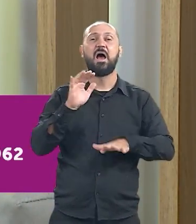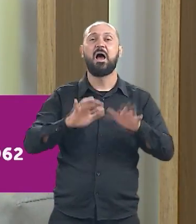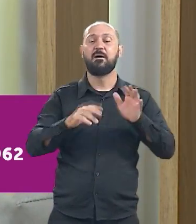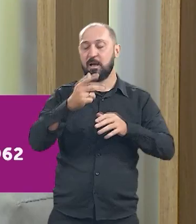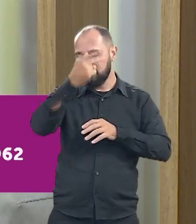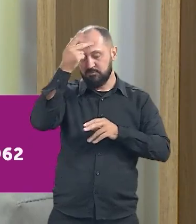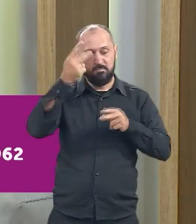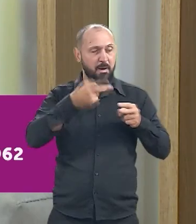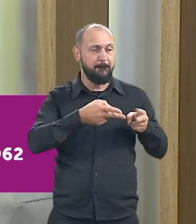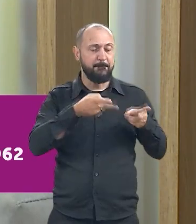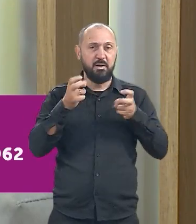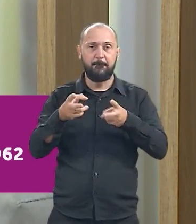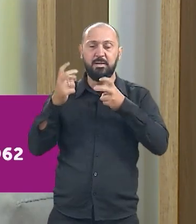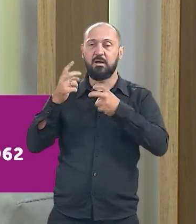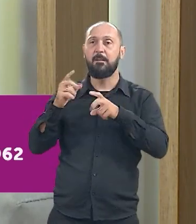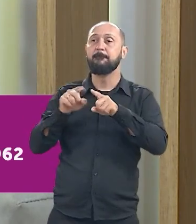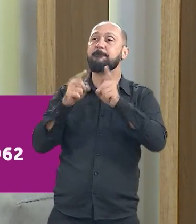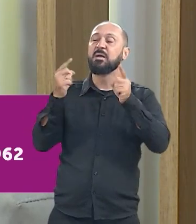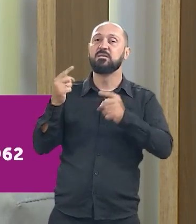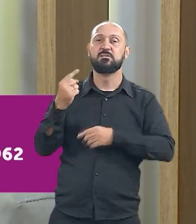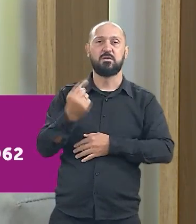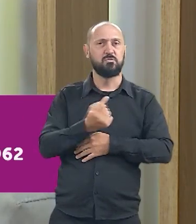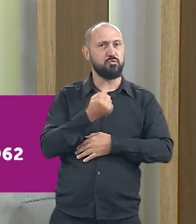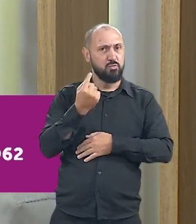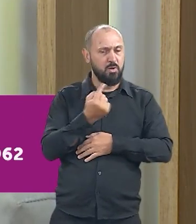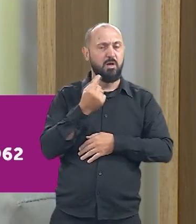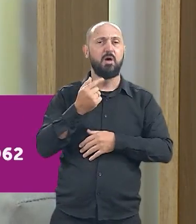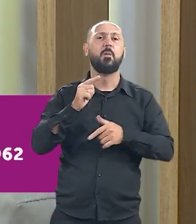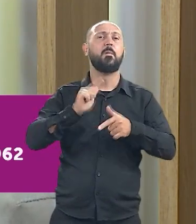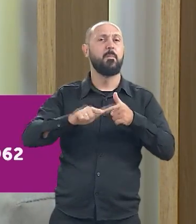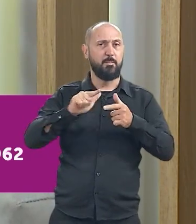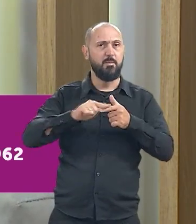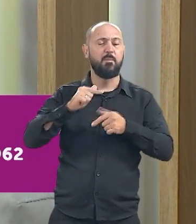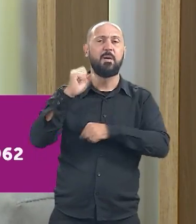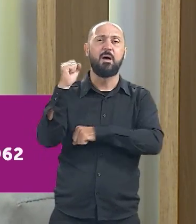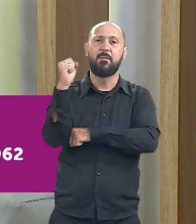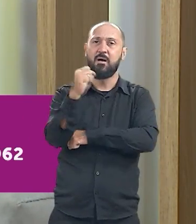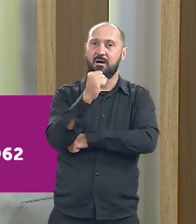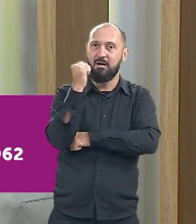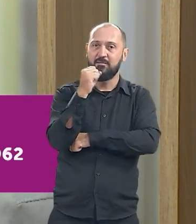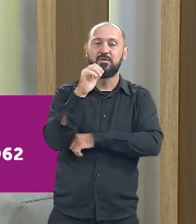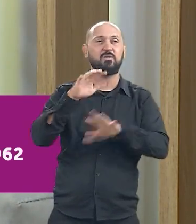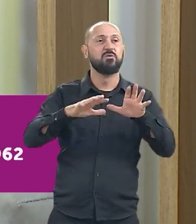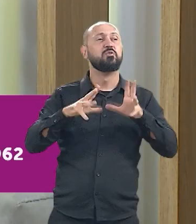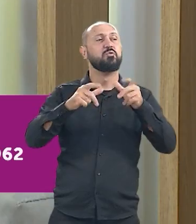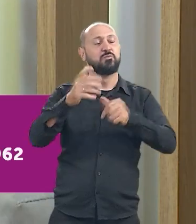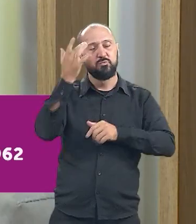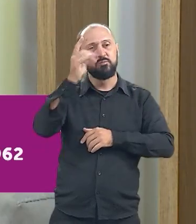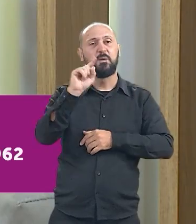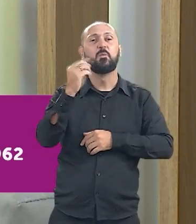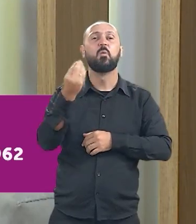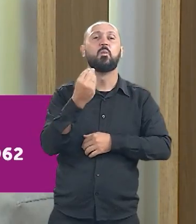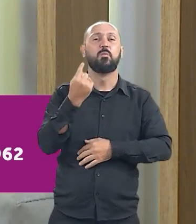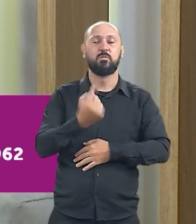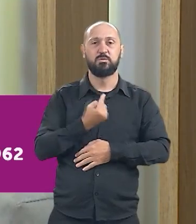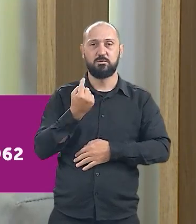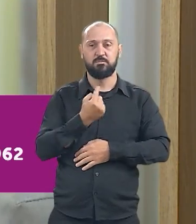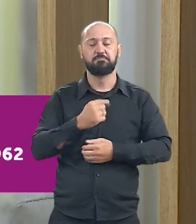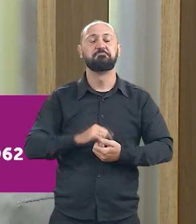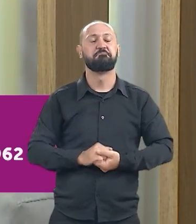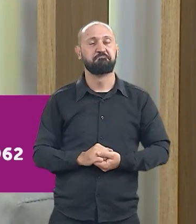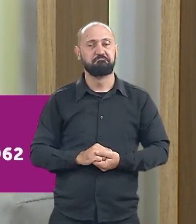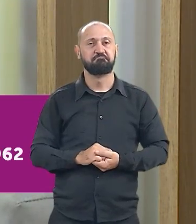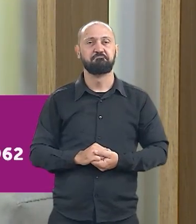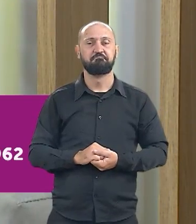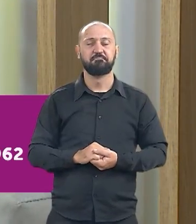solidão é um problema grave. Nem todas as pessoas sabem lidar bem com a solidão, né? E isso pode